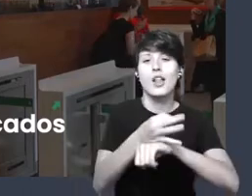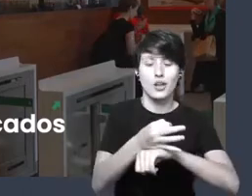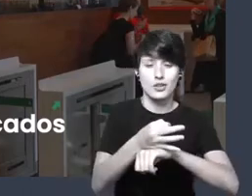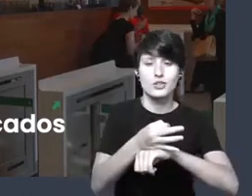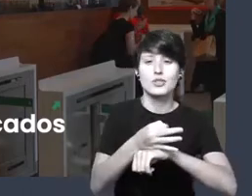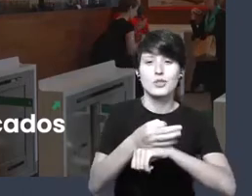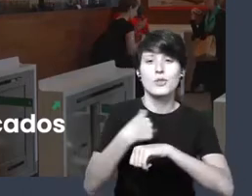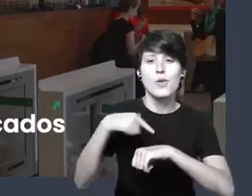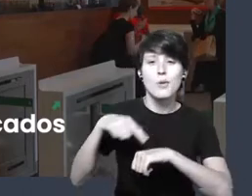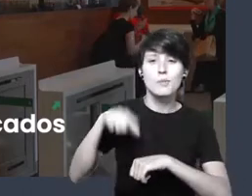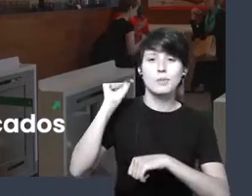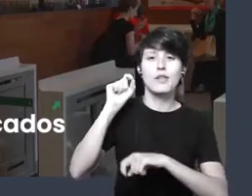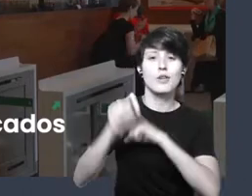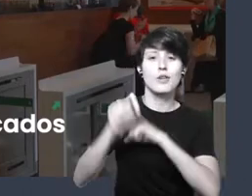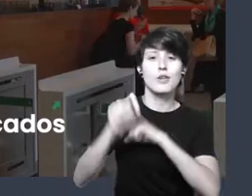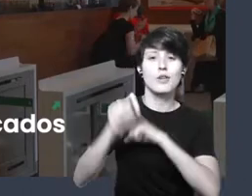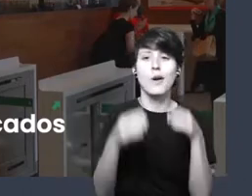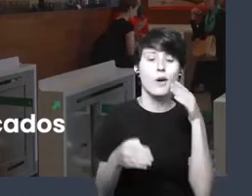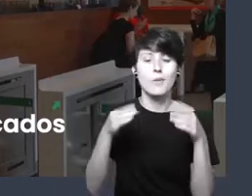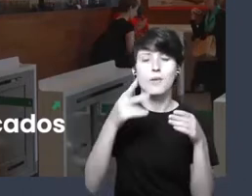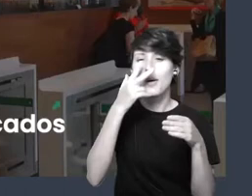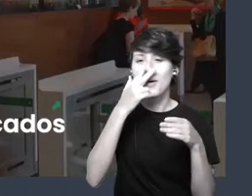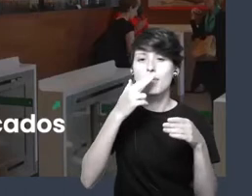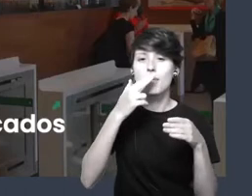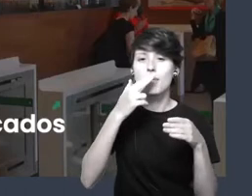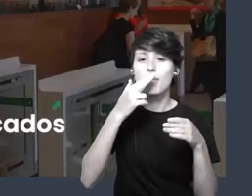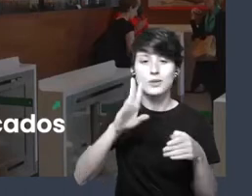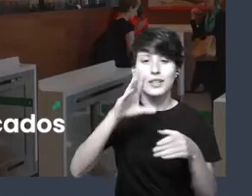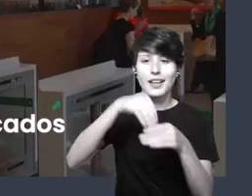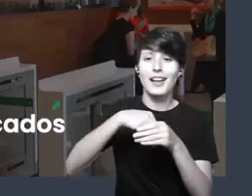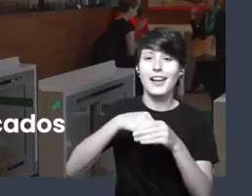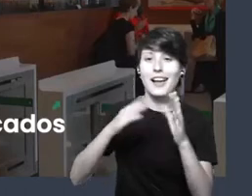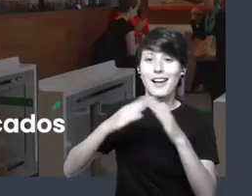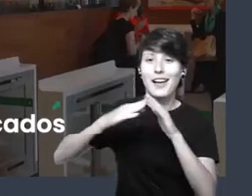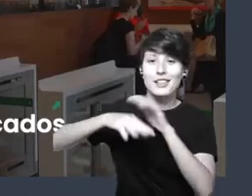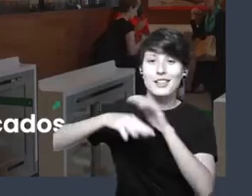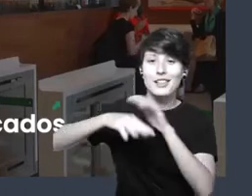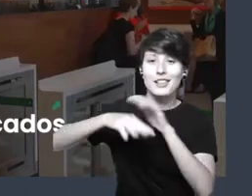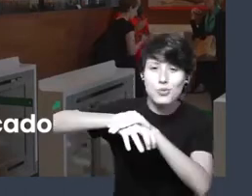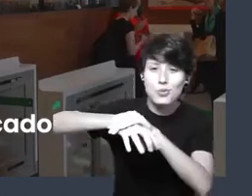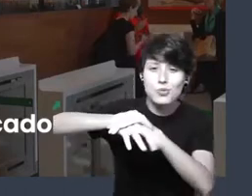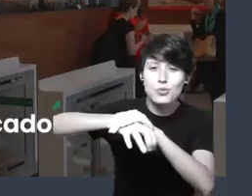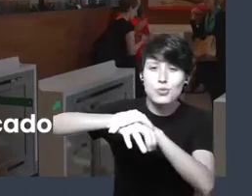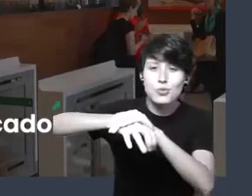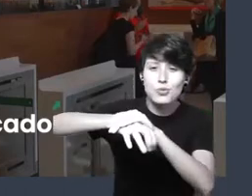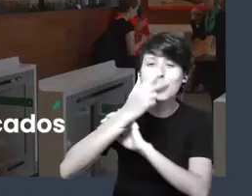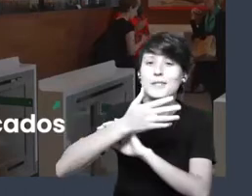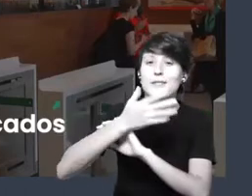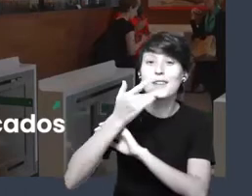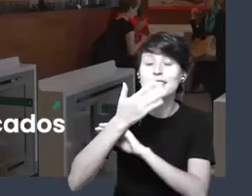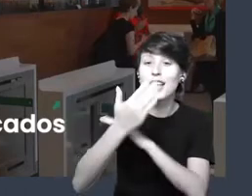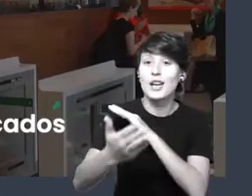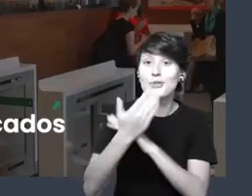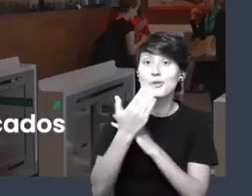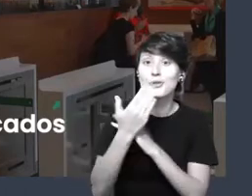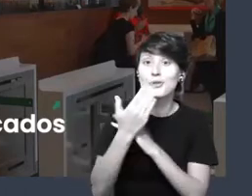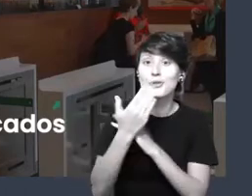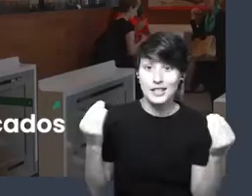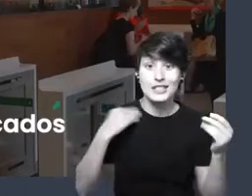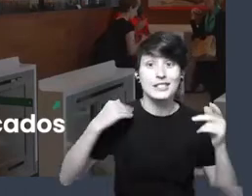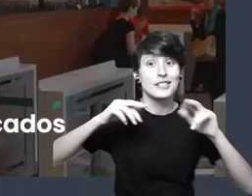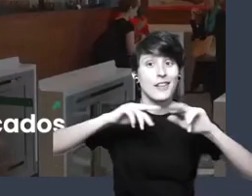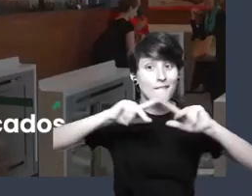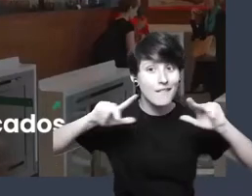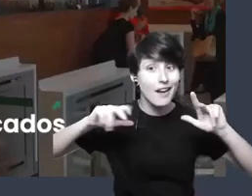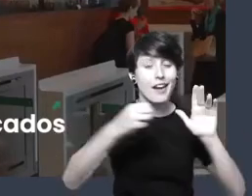são os robôs que aspiram a nossa casa, que facilitam bastante, né? Você tem vários, hoje em dia, várias marcas